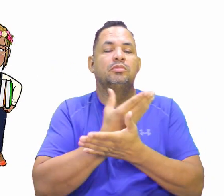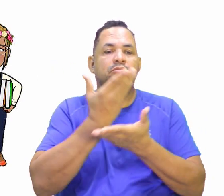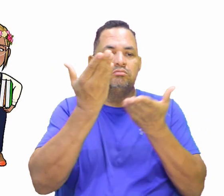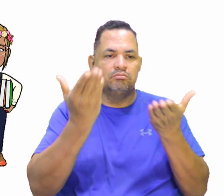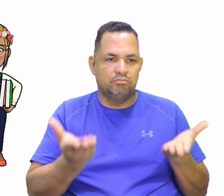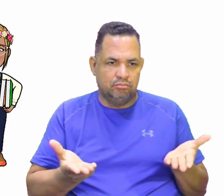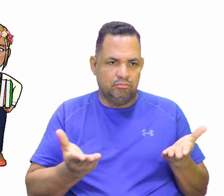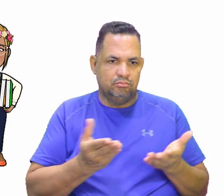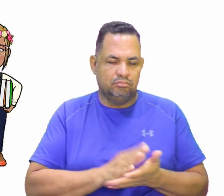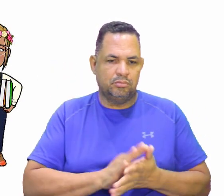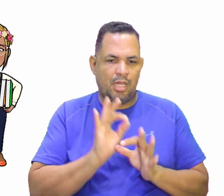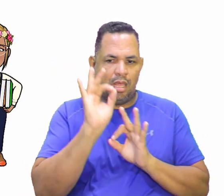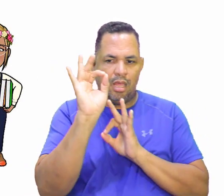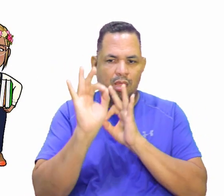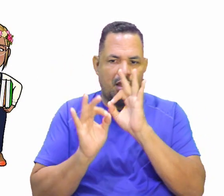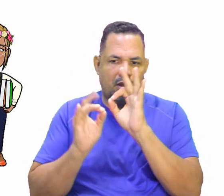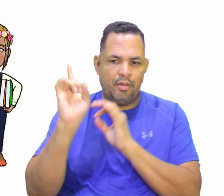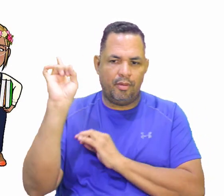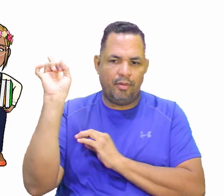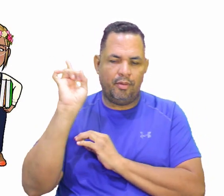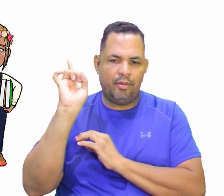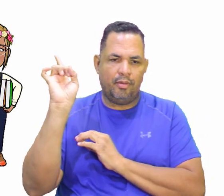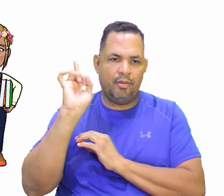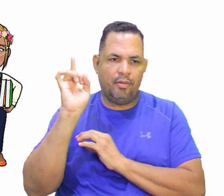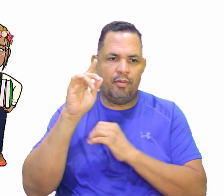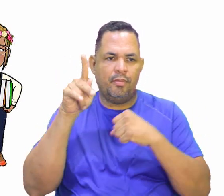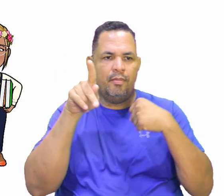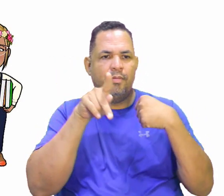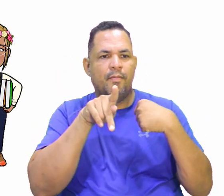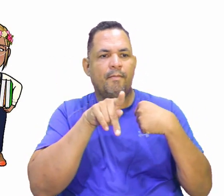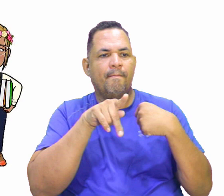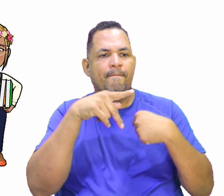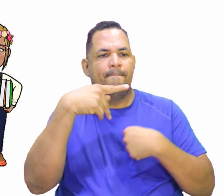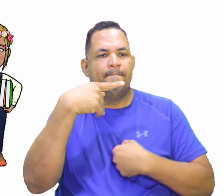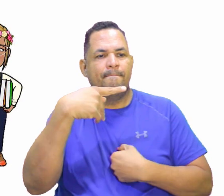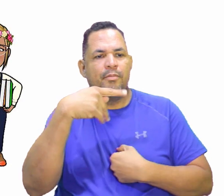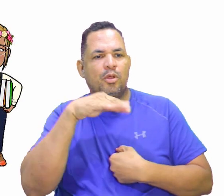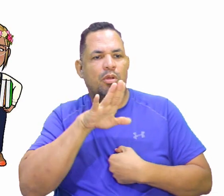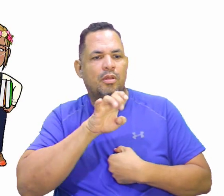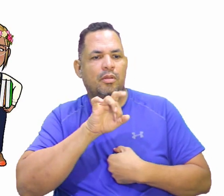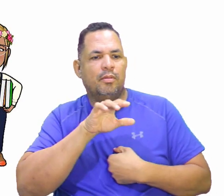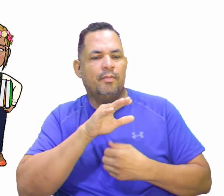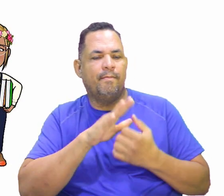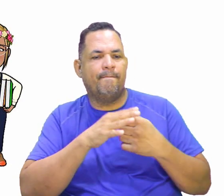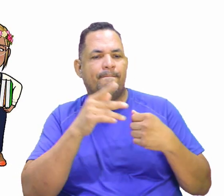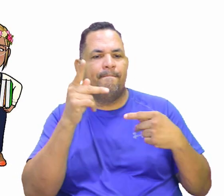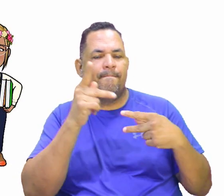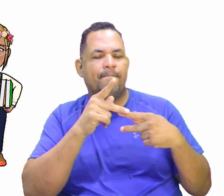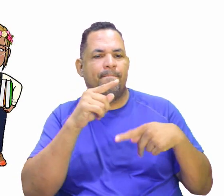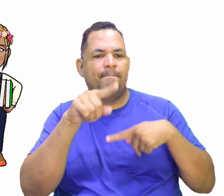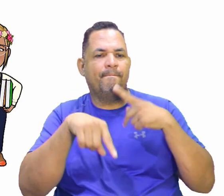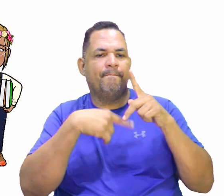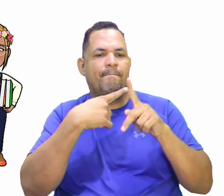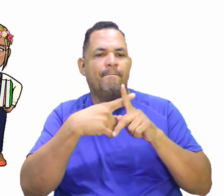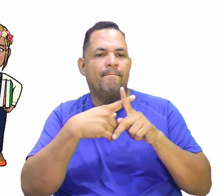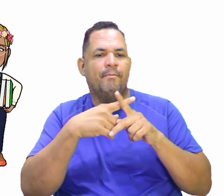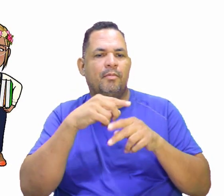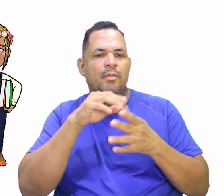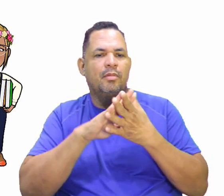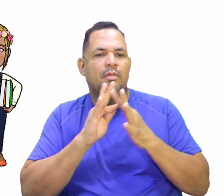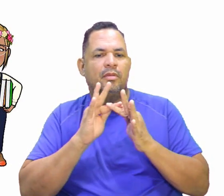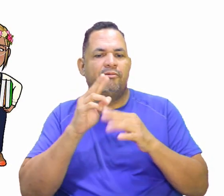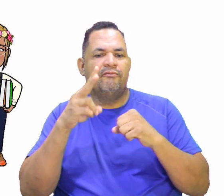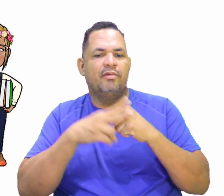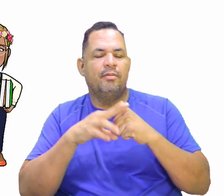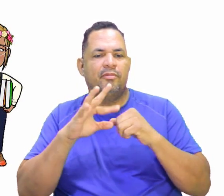nós temos aqui esse esquema. A próclise com preposição mais o gerúndio, tá certo? É, com palavras